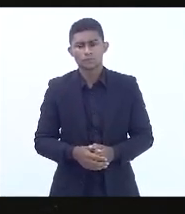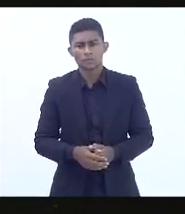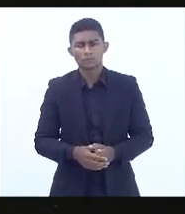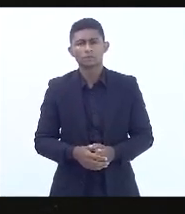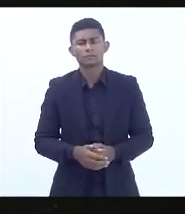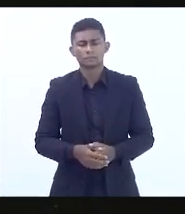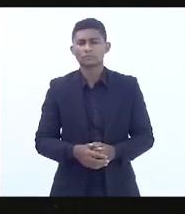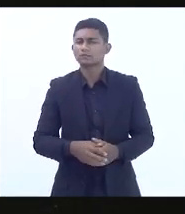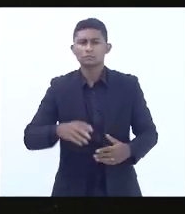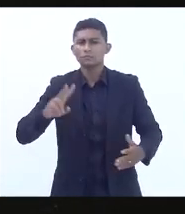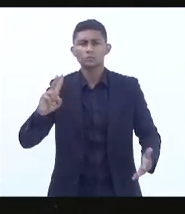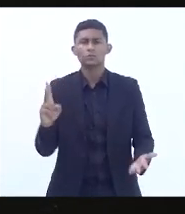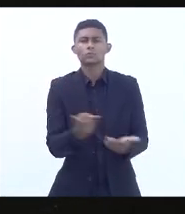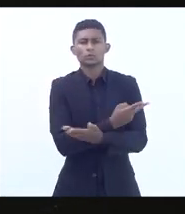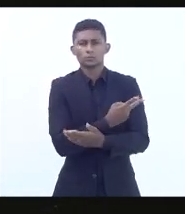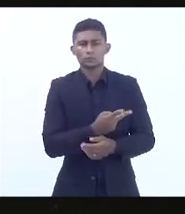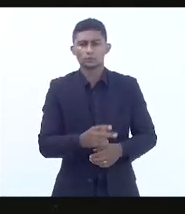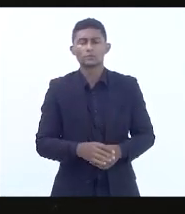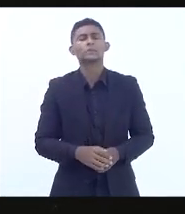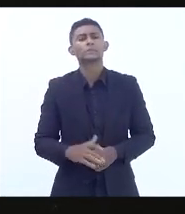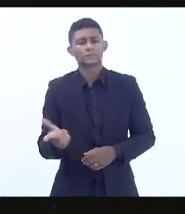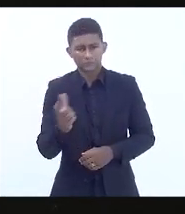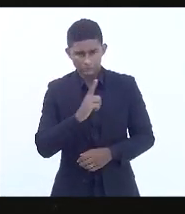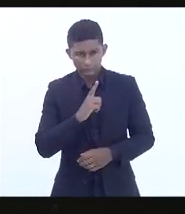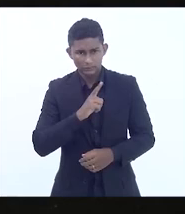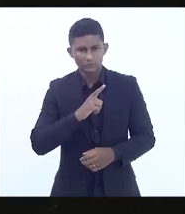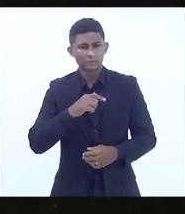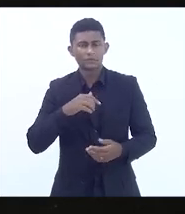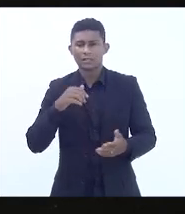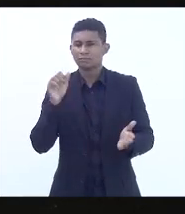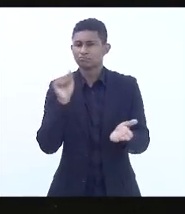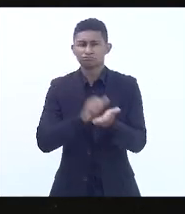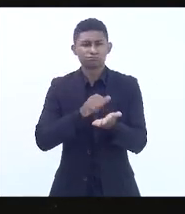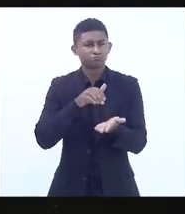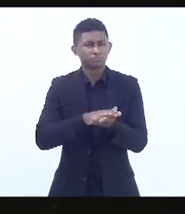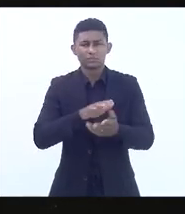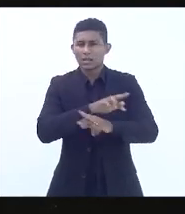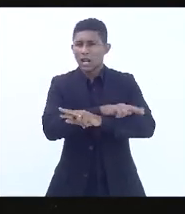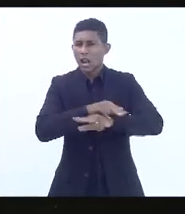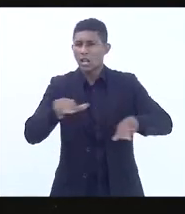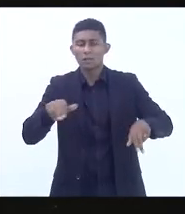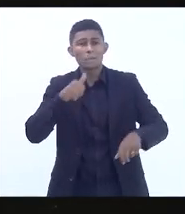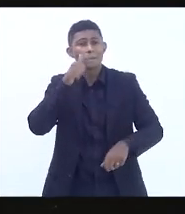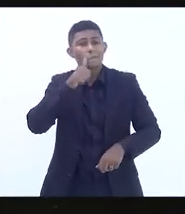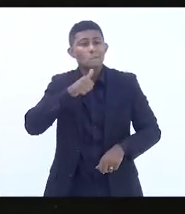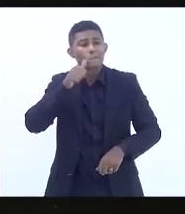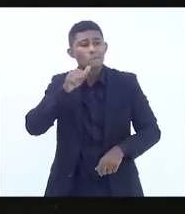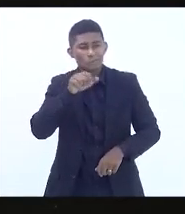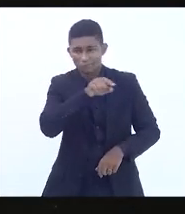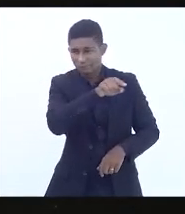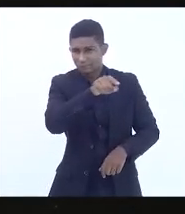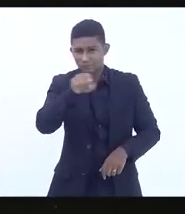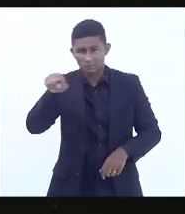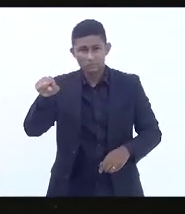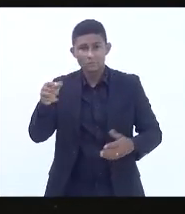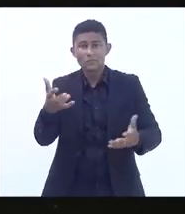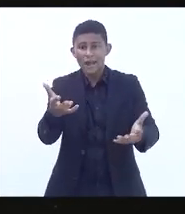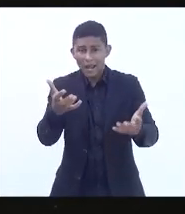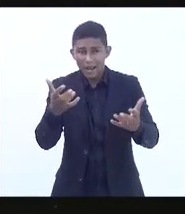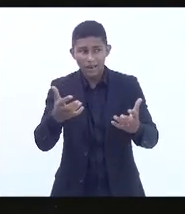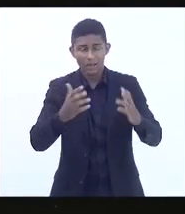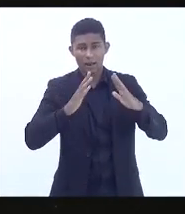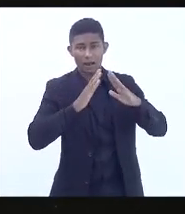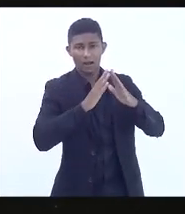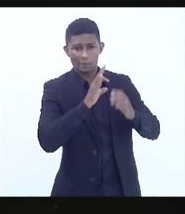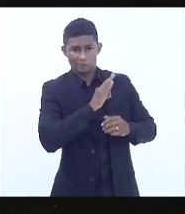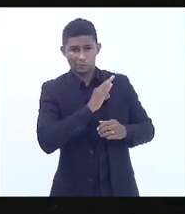eu recebi diversas denúncias de meninas que querem fazer ocorrência em sede